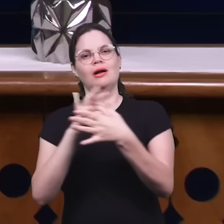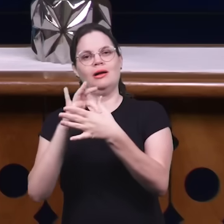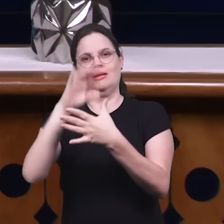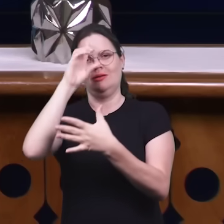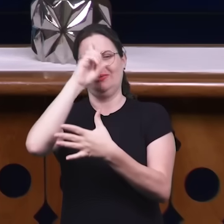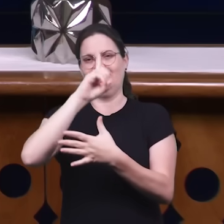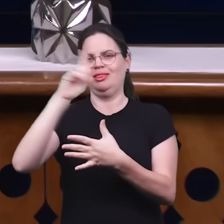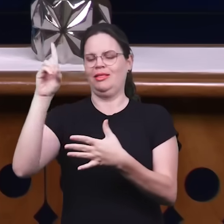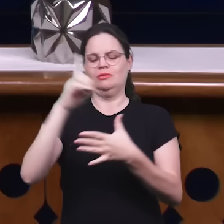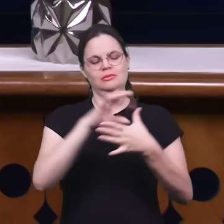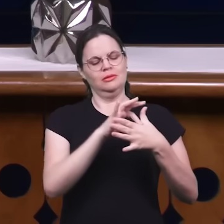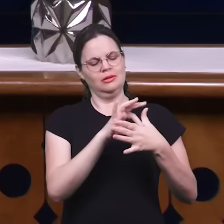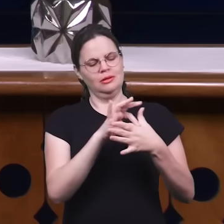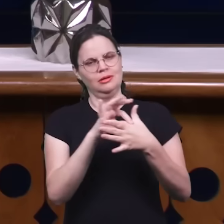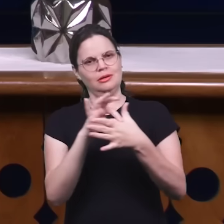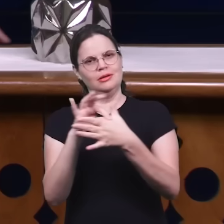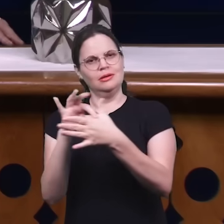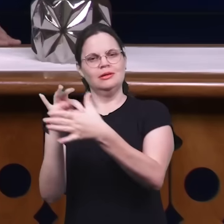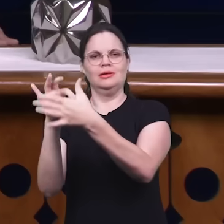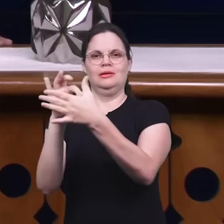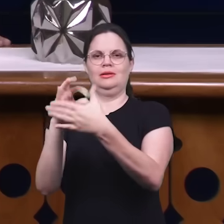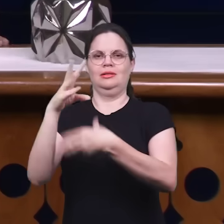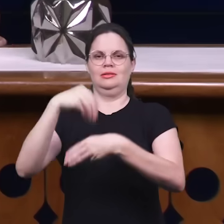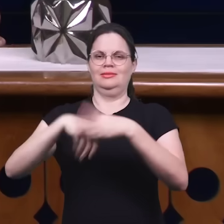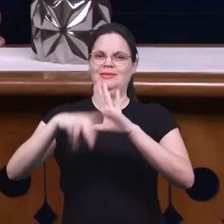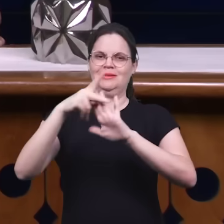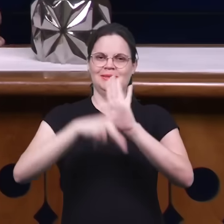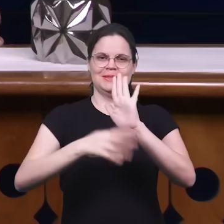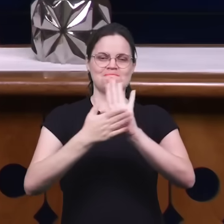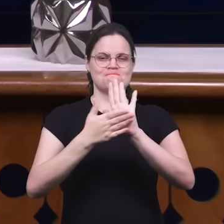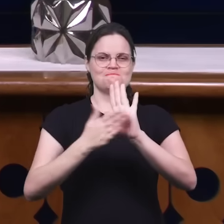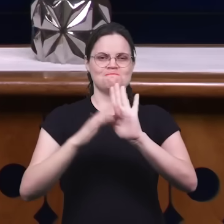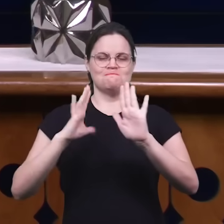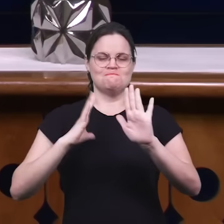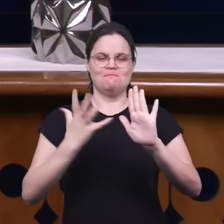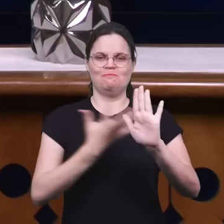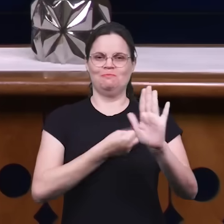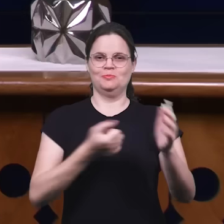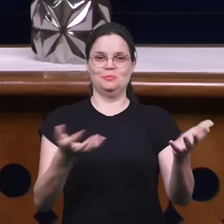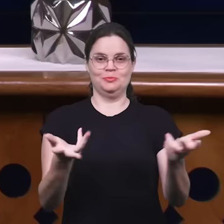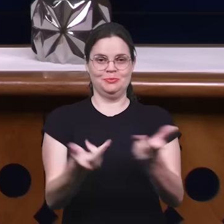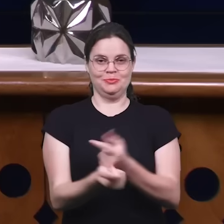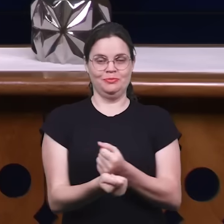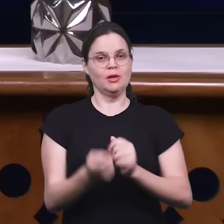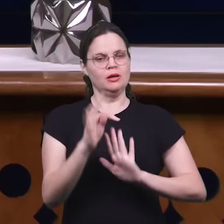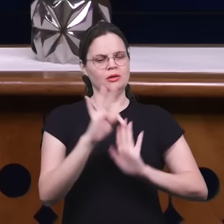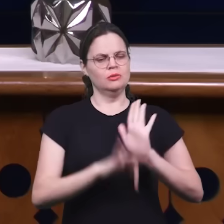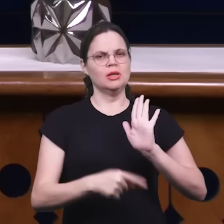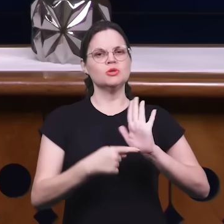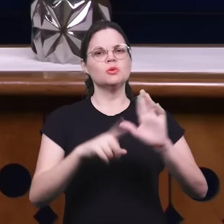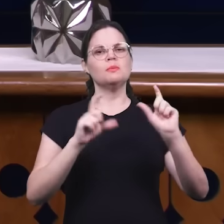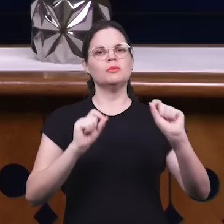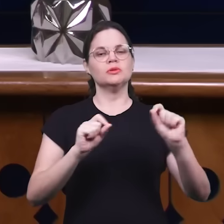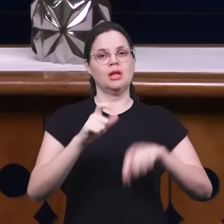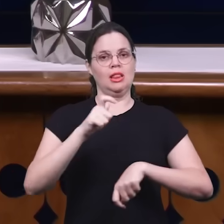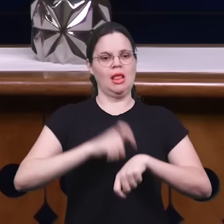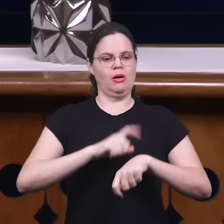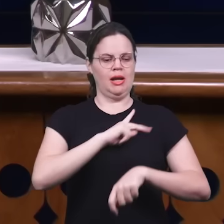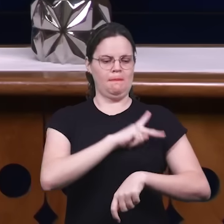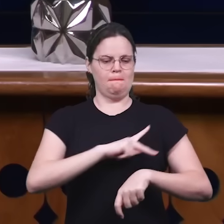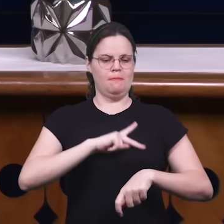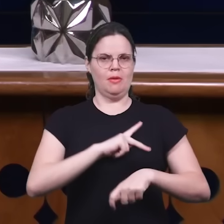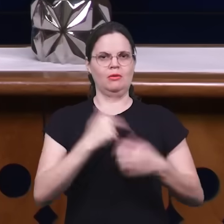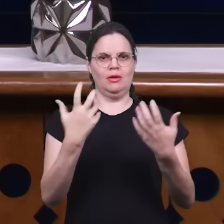que conduz o homem dentro desse projeto glorioso. E o texto que lemos fala da conversão de Saulo, do apóstolo